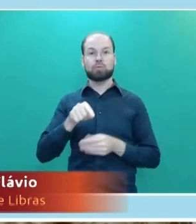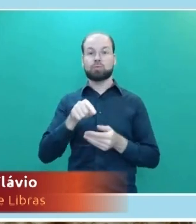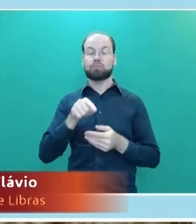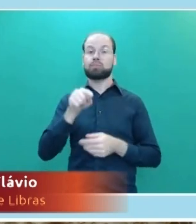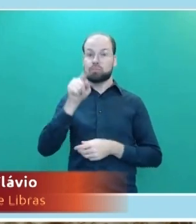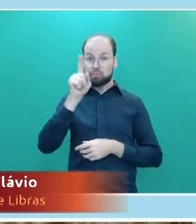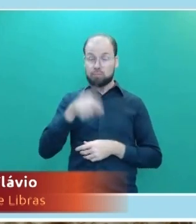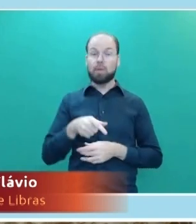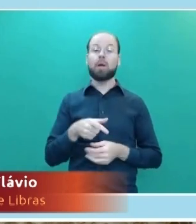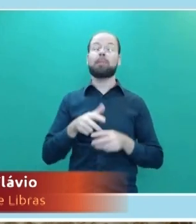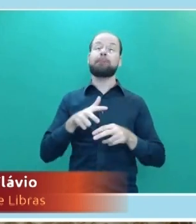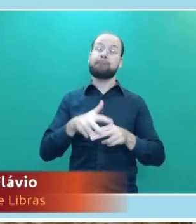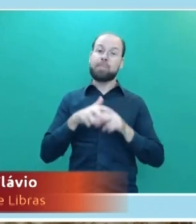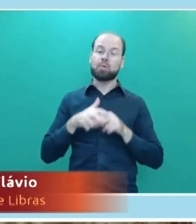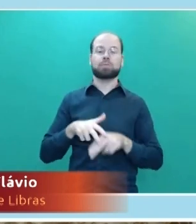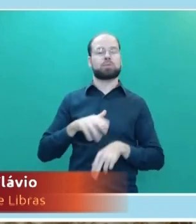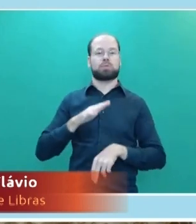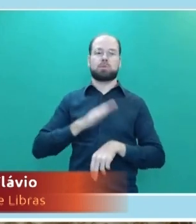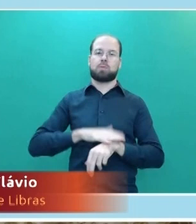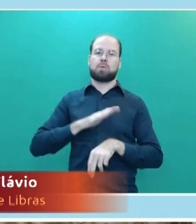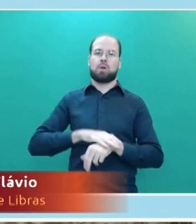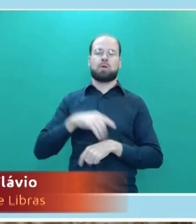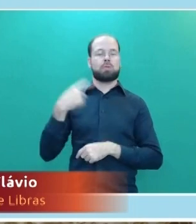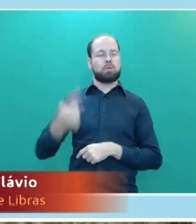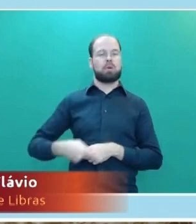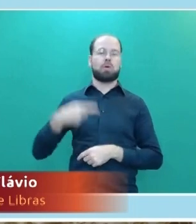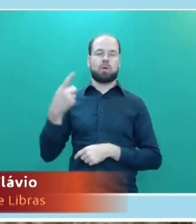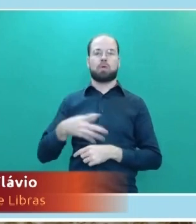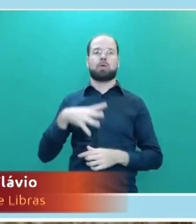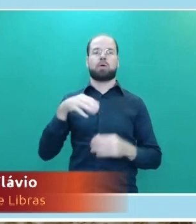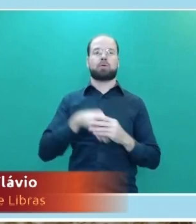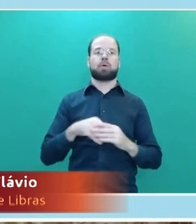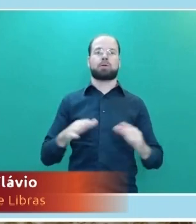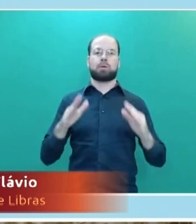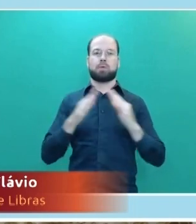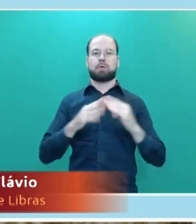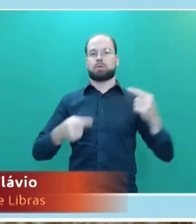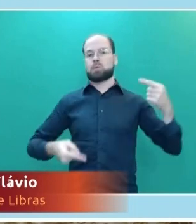se dá o tempo todo em casa, nas discussões com a